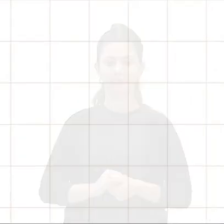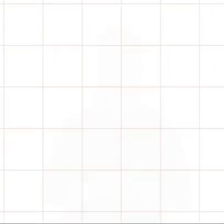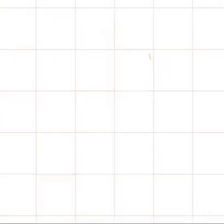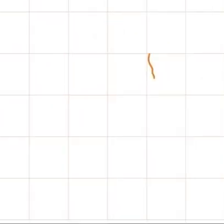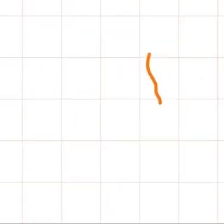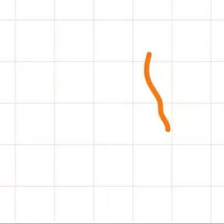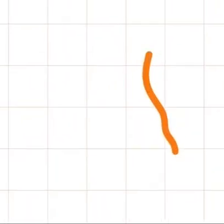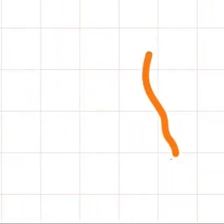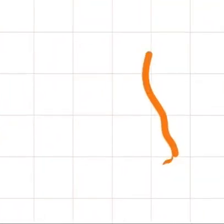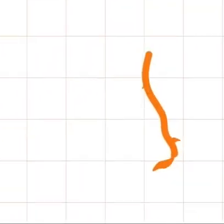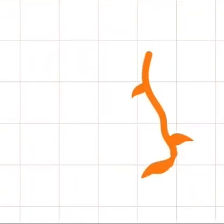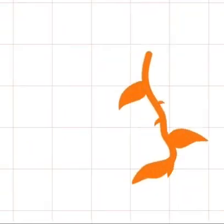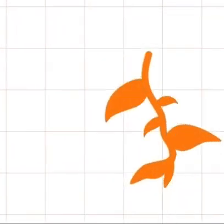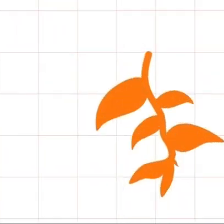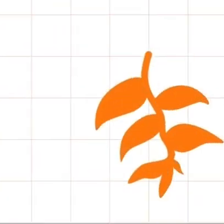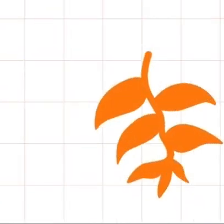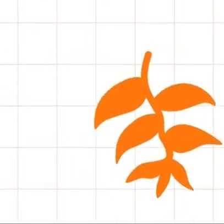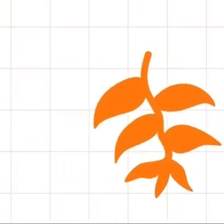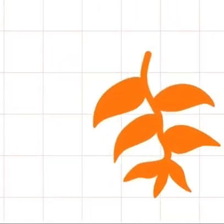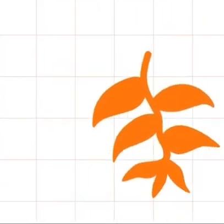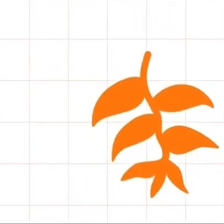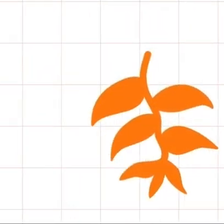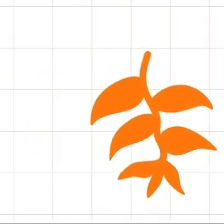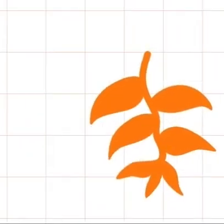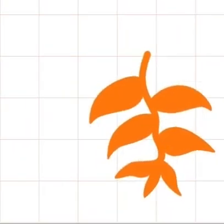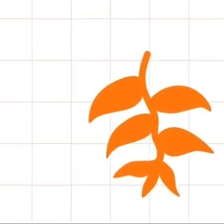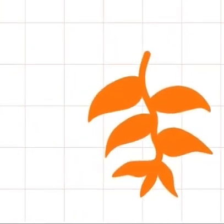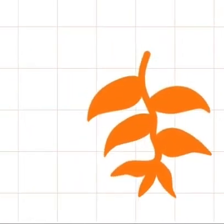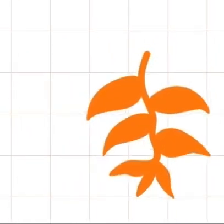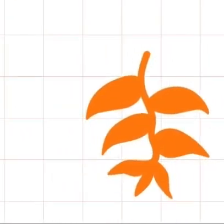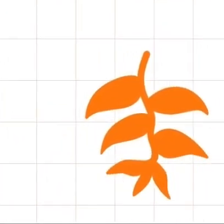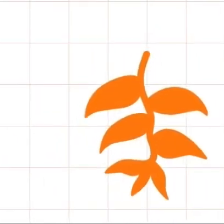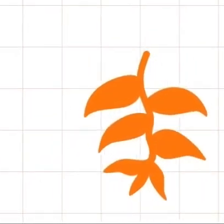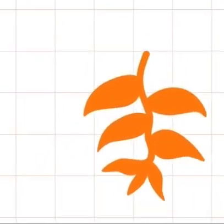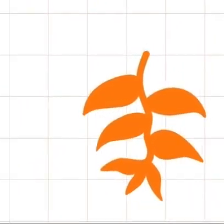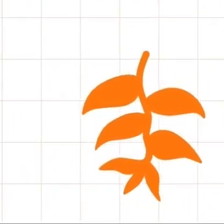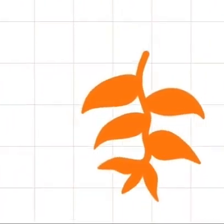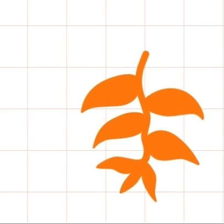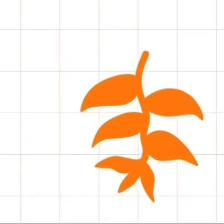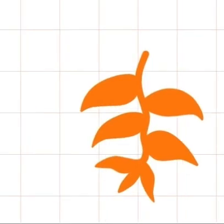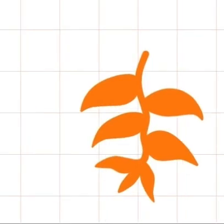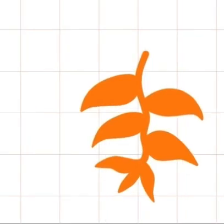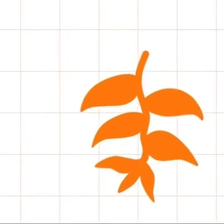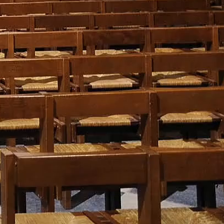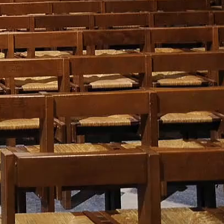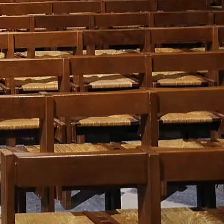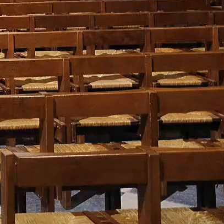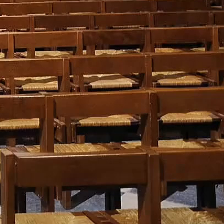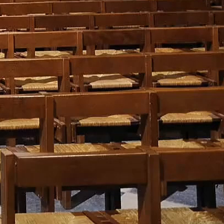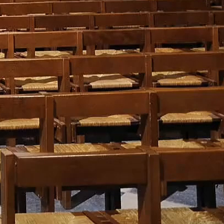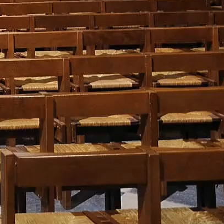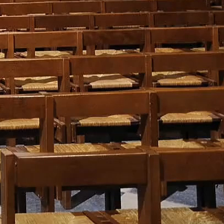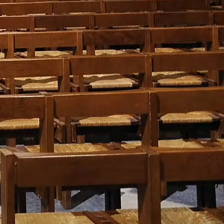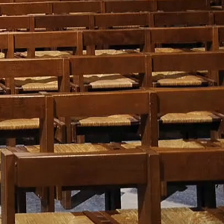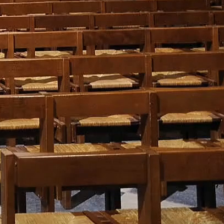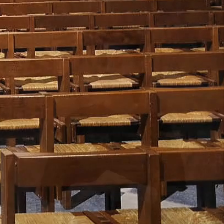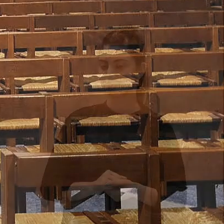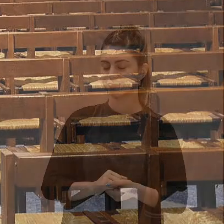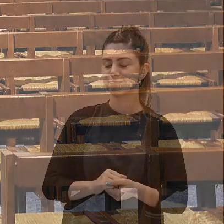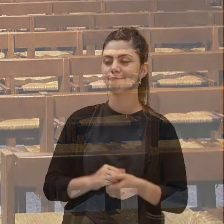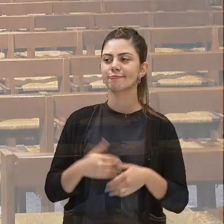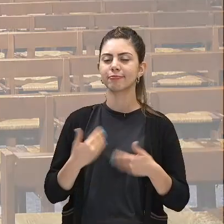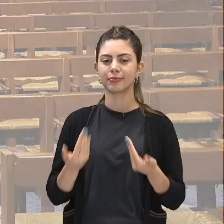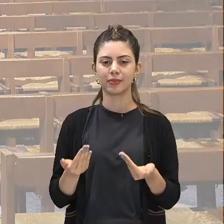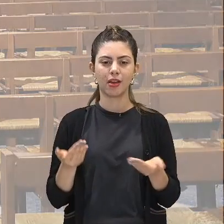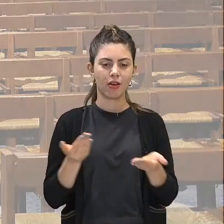História. Vem comigo conhecer o tema da nossa aula. A aula de número 15 tem como objeto de conhecimento reformas